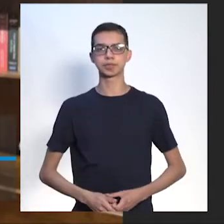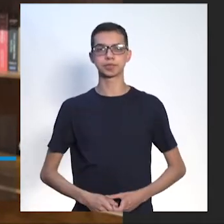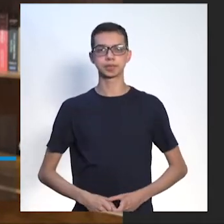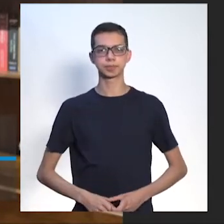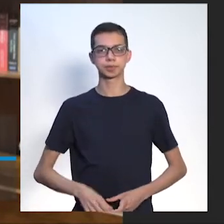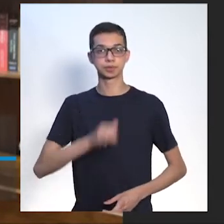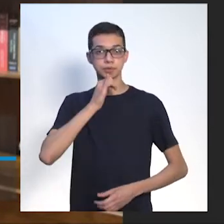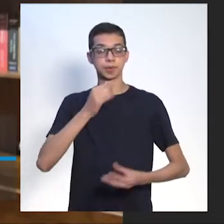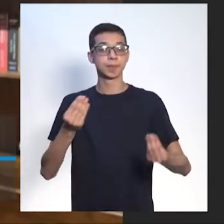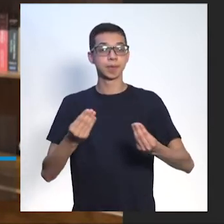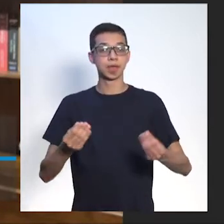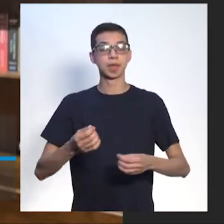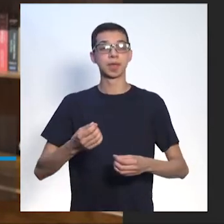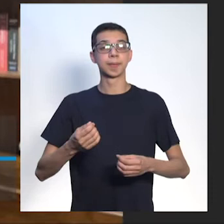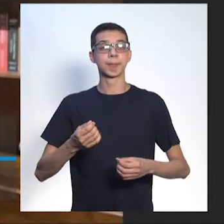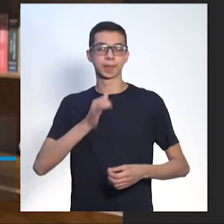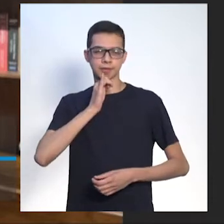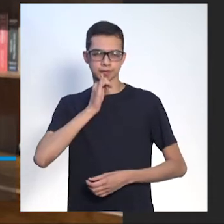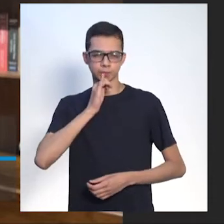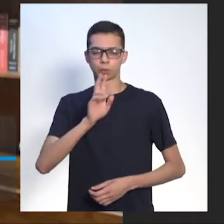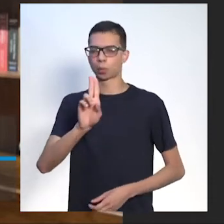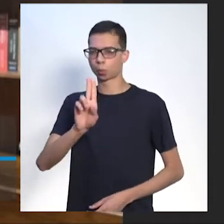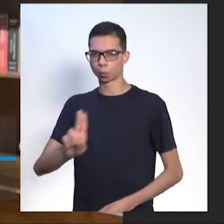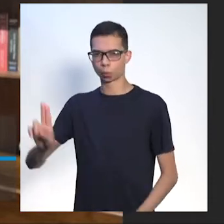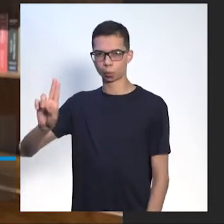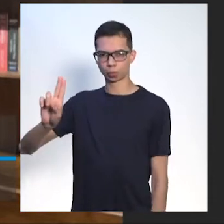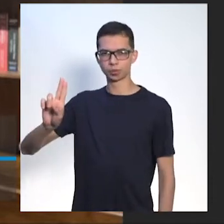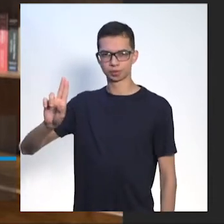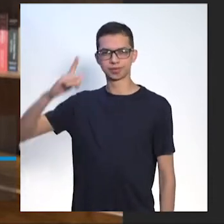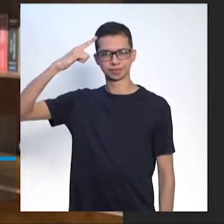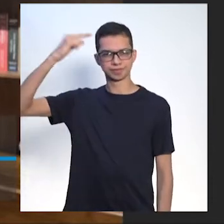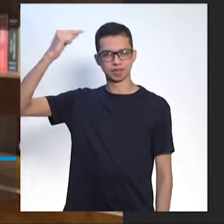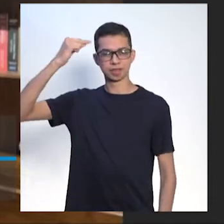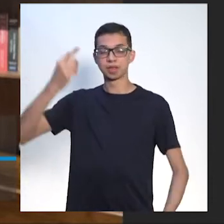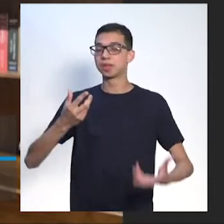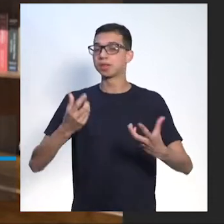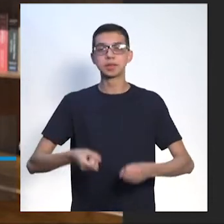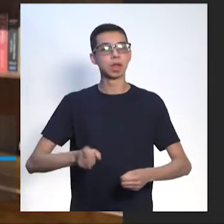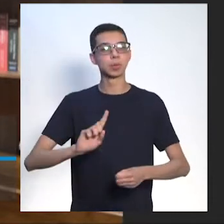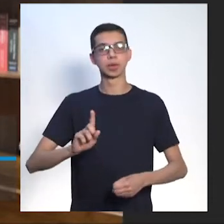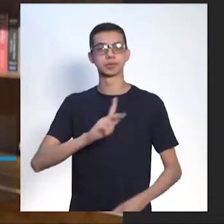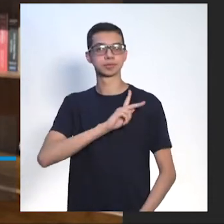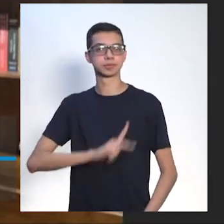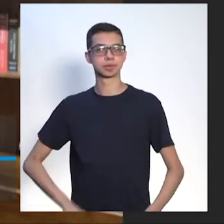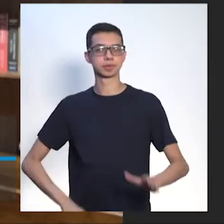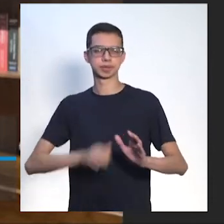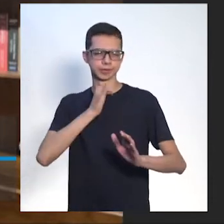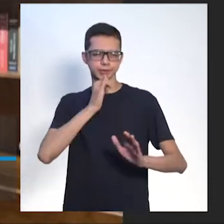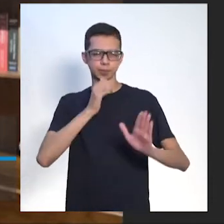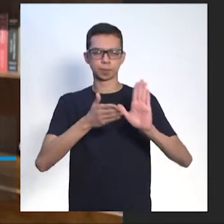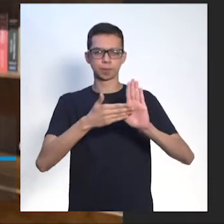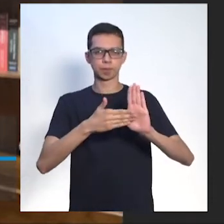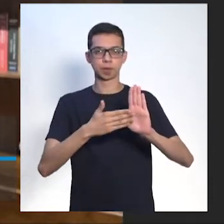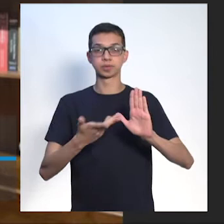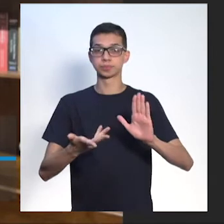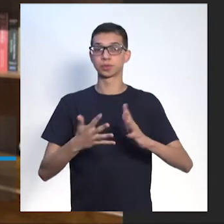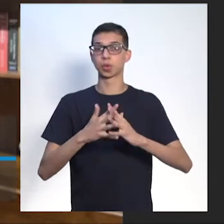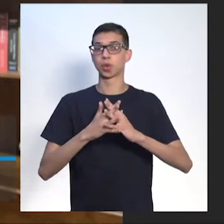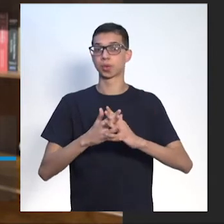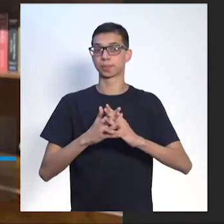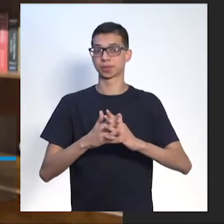Por quê? Porque se a universidade não aceitar o que ele está propondo, vai ser uma coisa muito